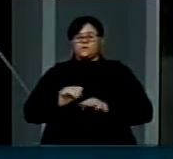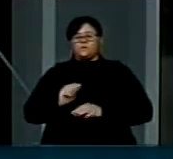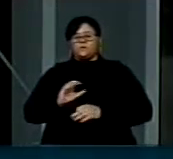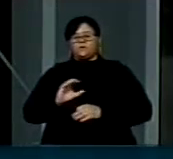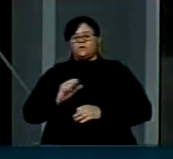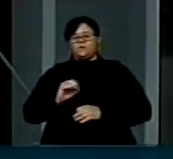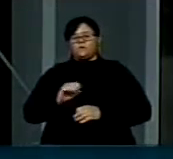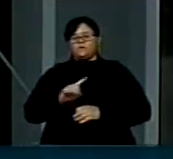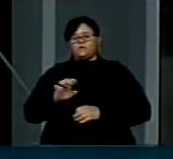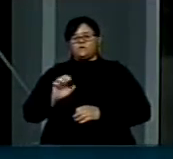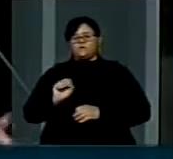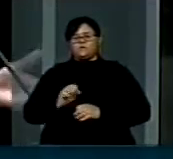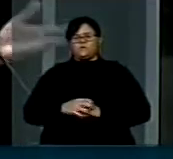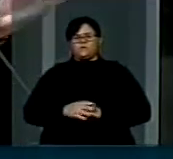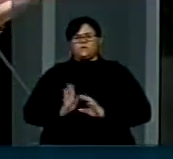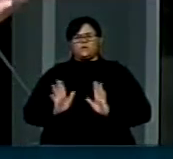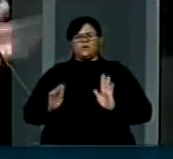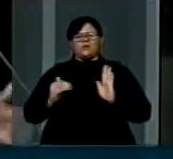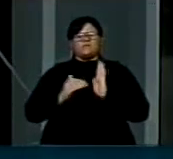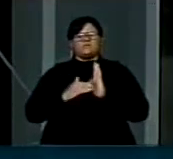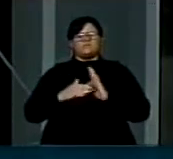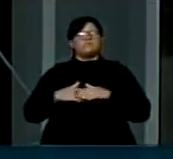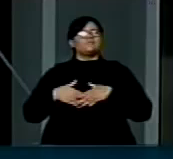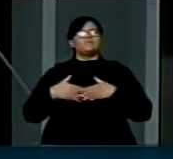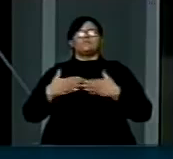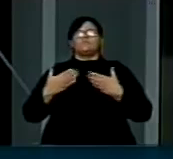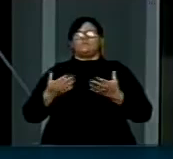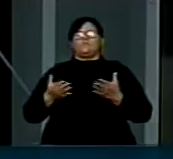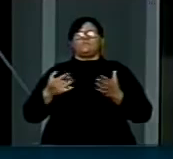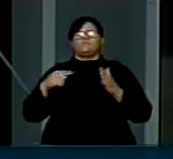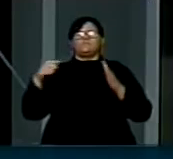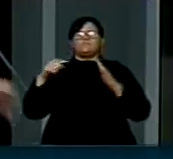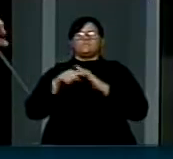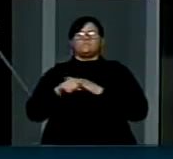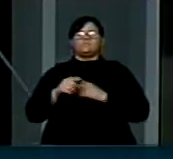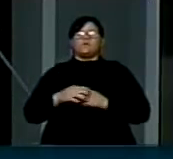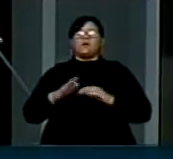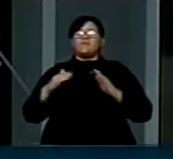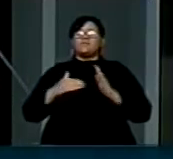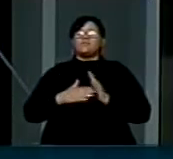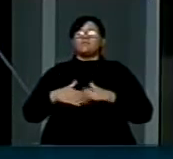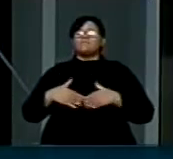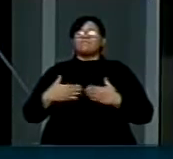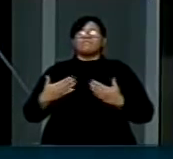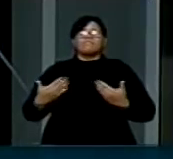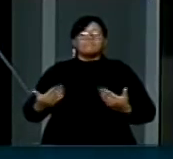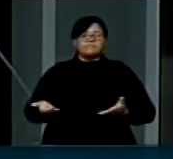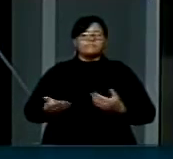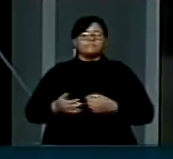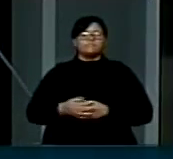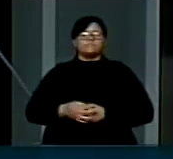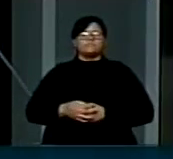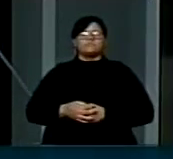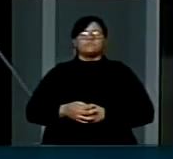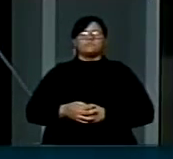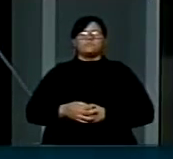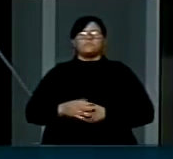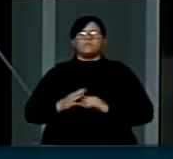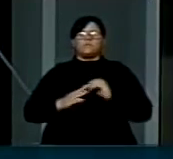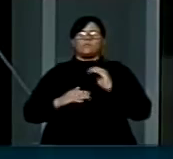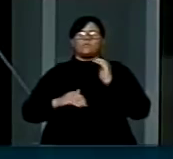pretendidas. Até quando, senhor presidente? Até quando esse não será o